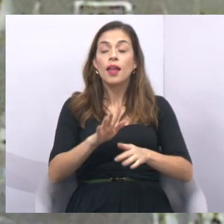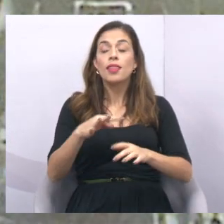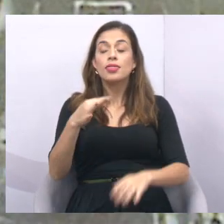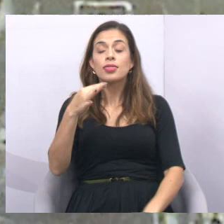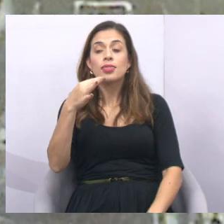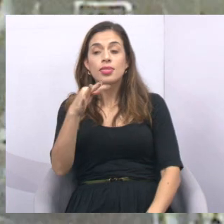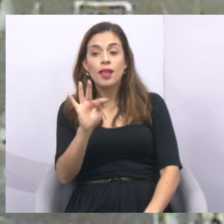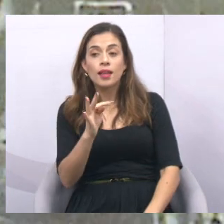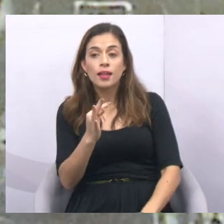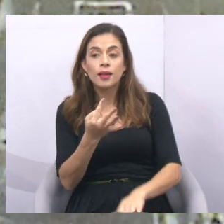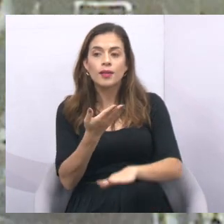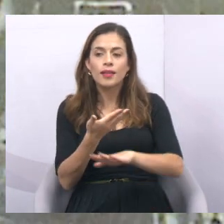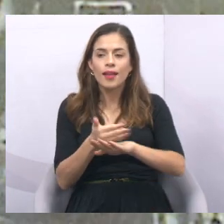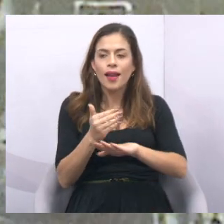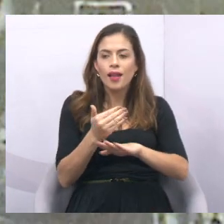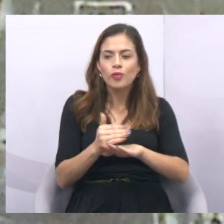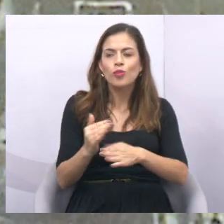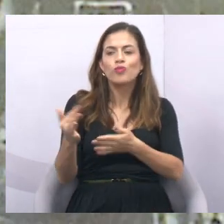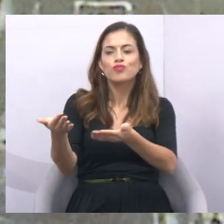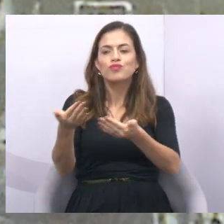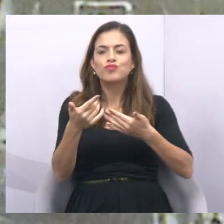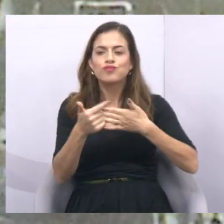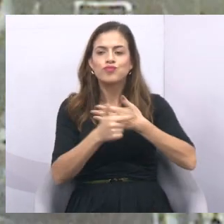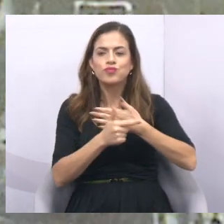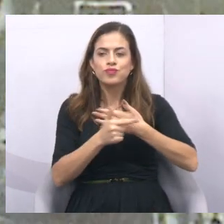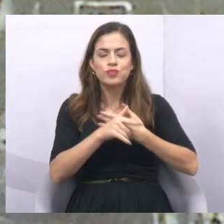a função escolhida por ele.